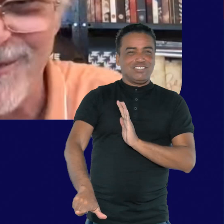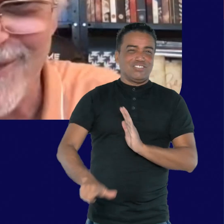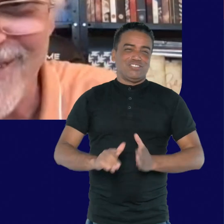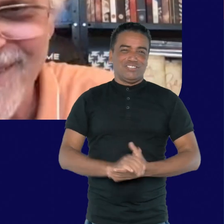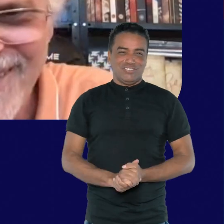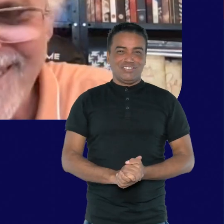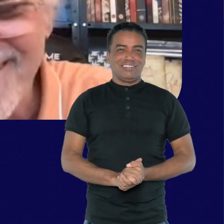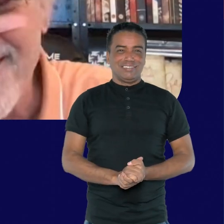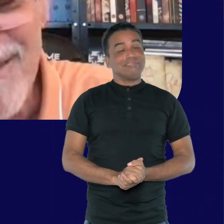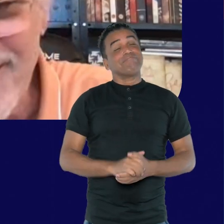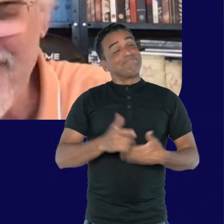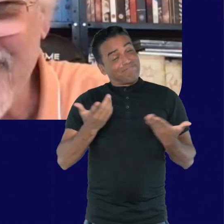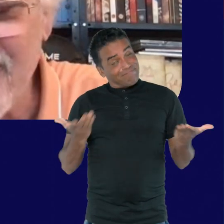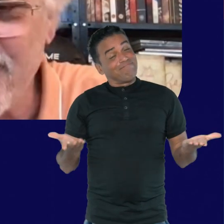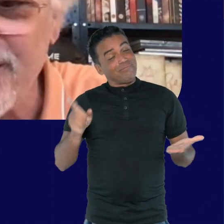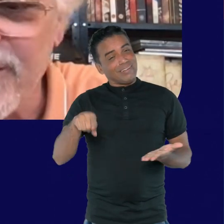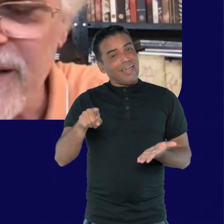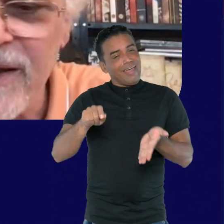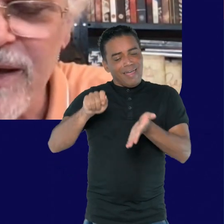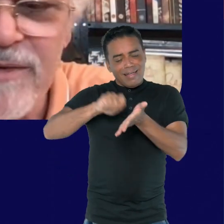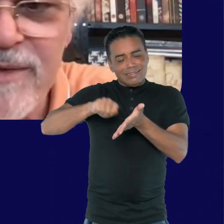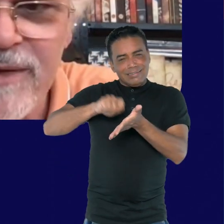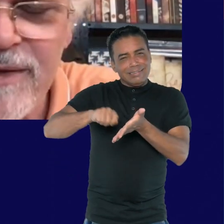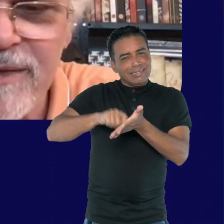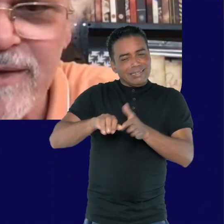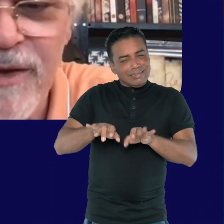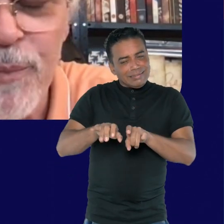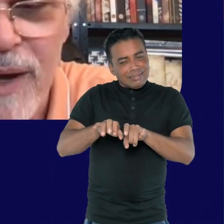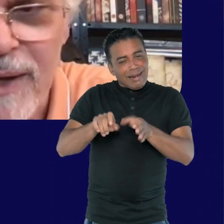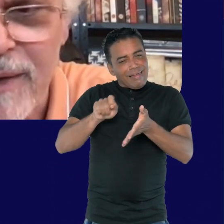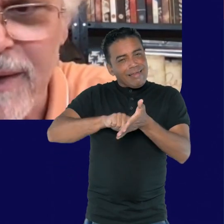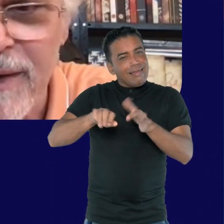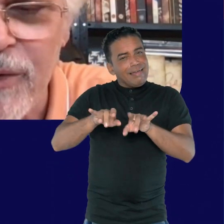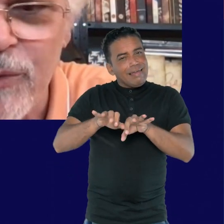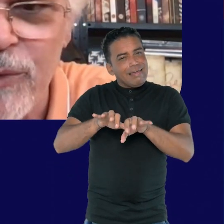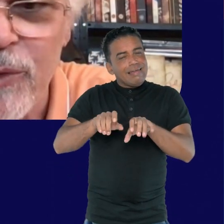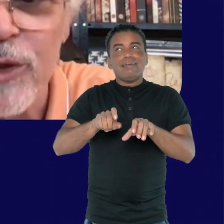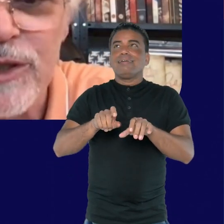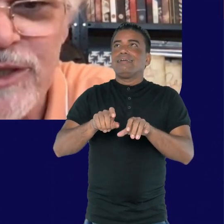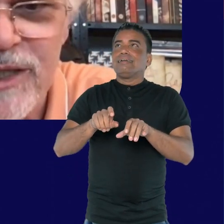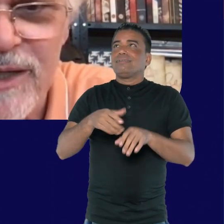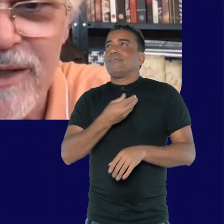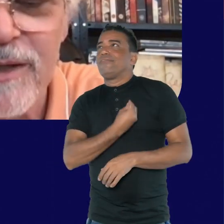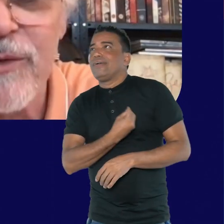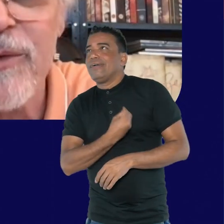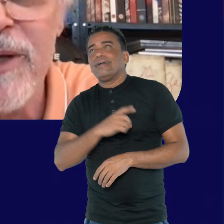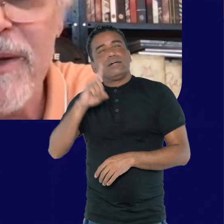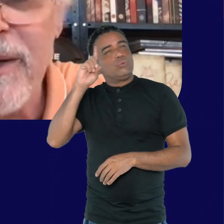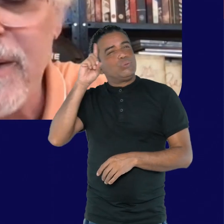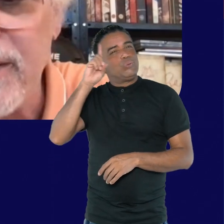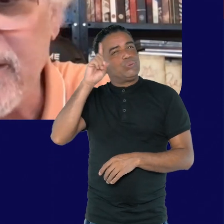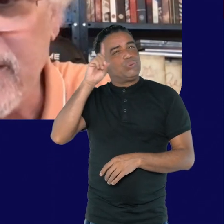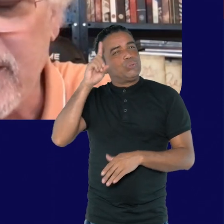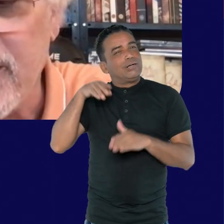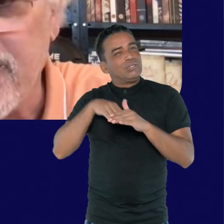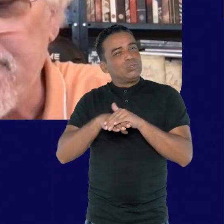novo. Então é assim, a escrita não para, é algo cotidiano,